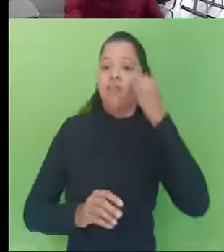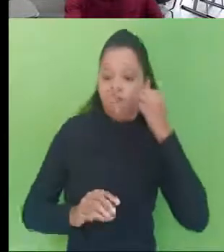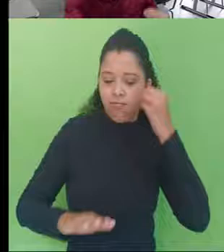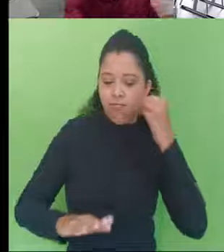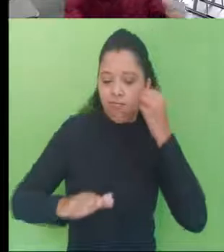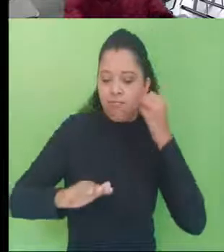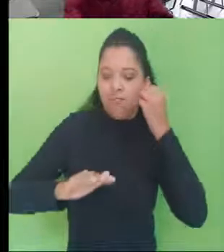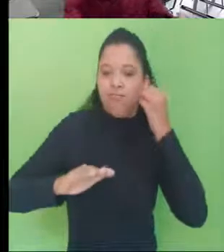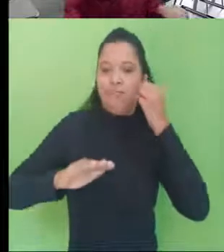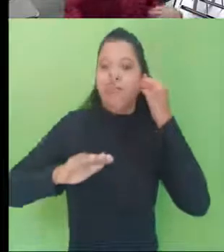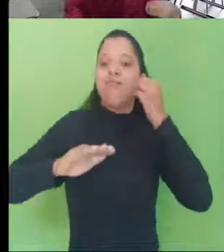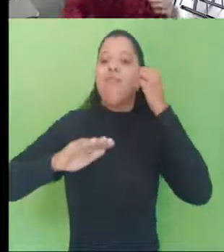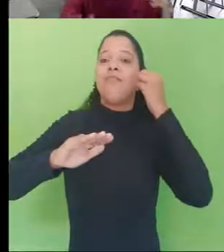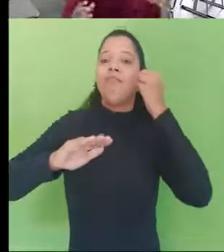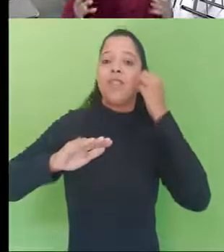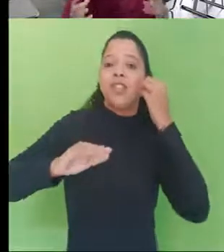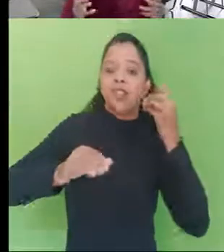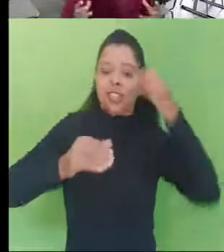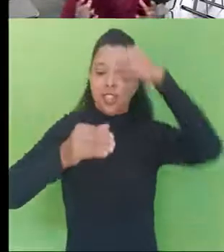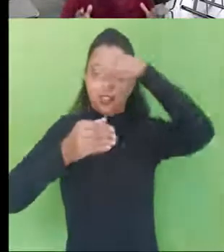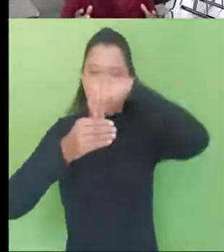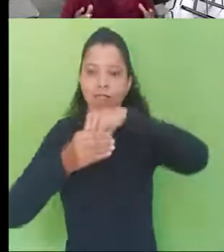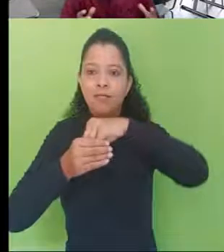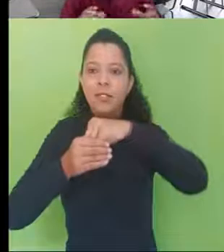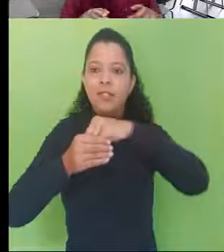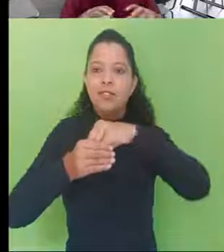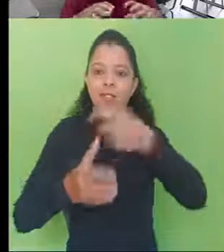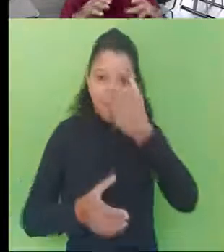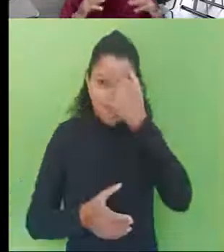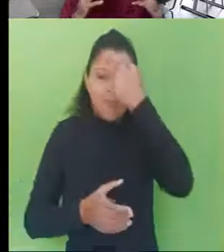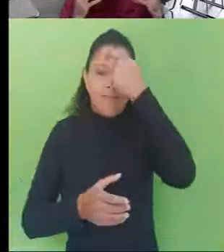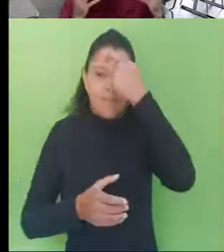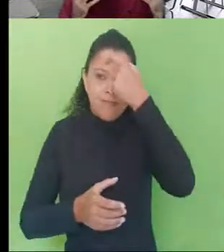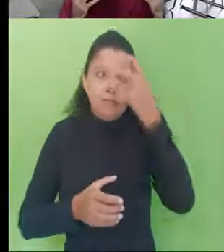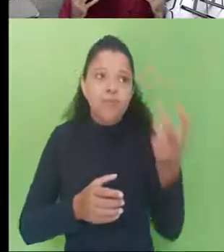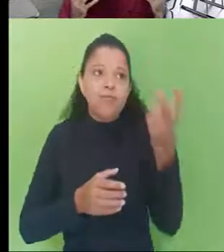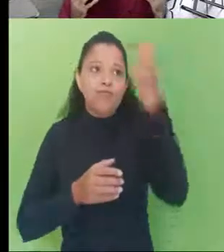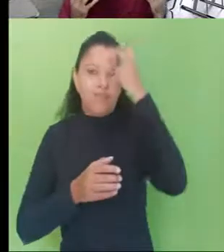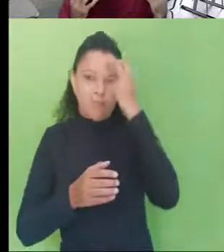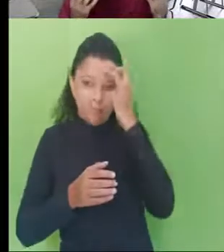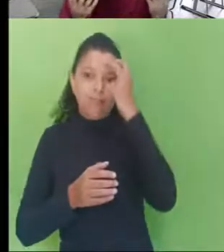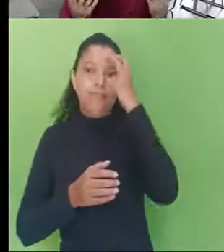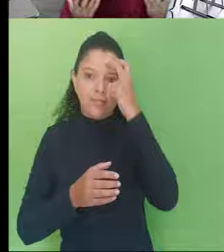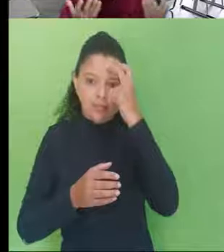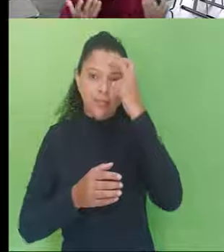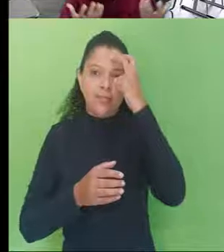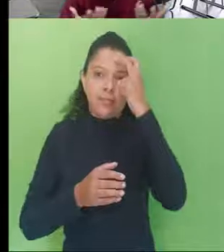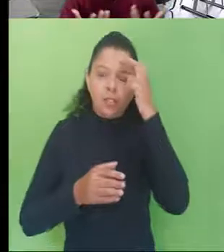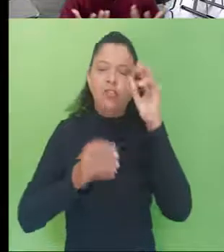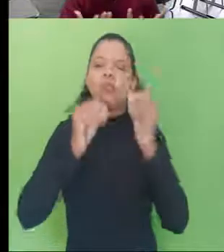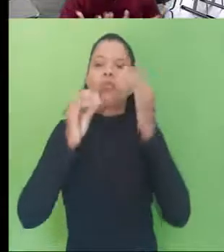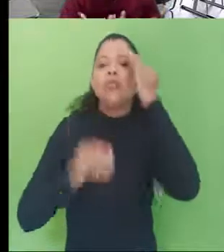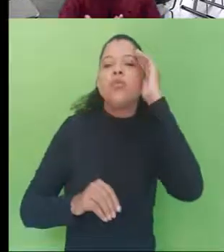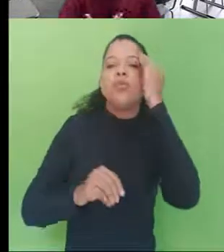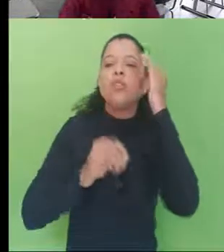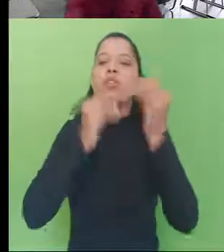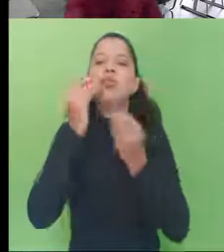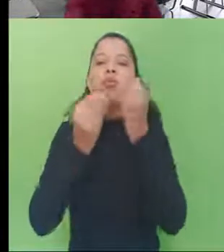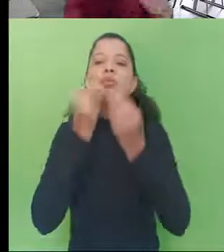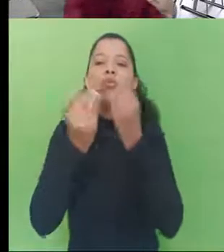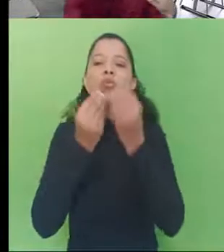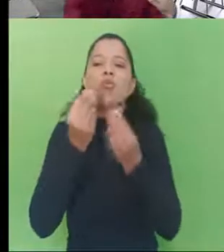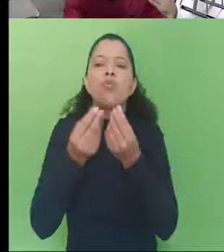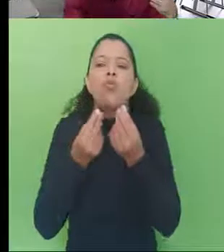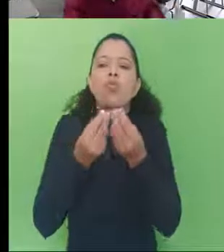de vida que estão dentro da concepção cultural, estão dentro da compreensão do que é